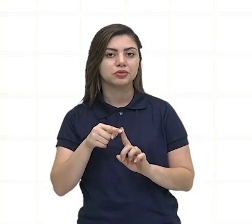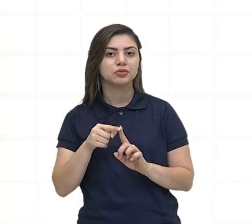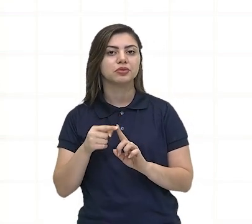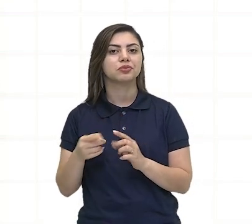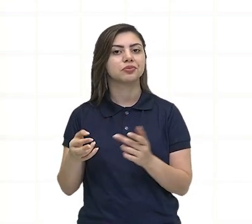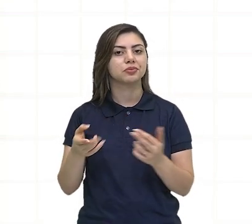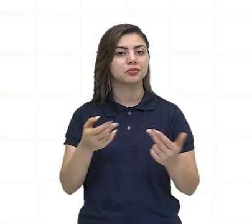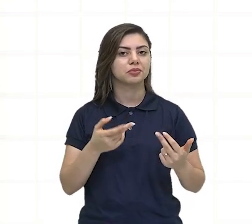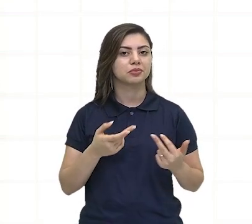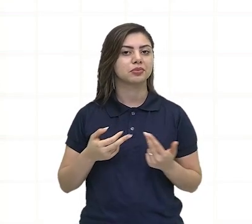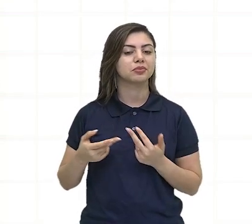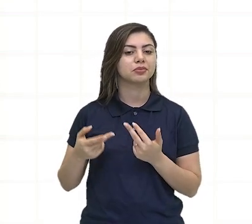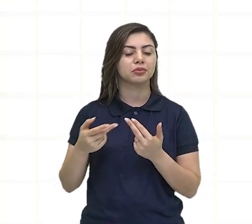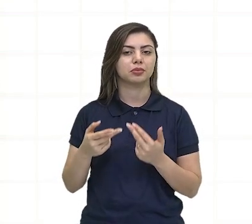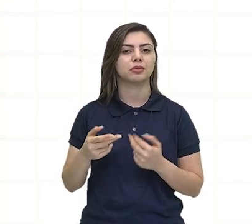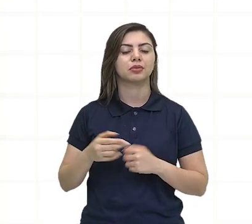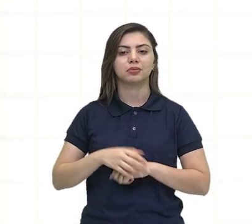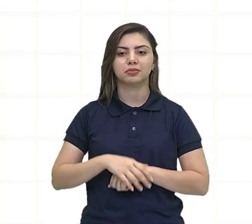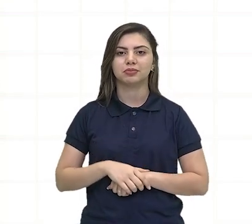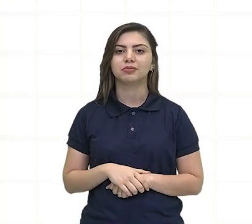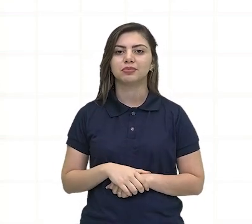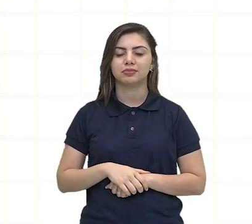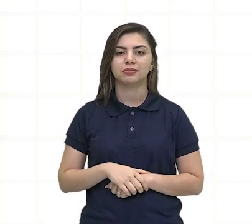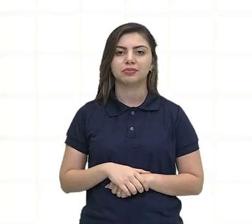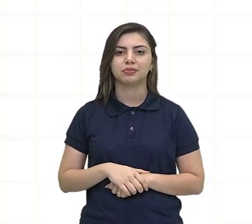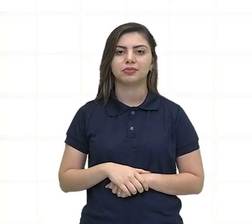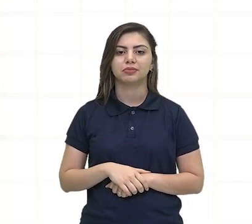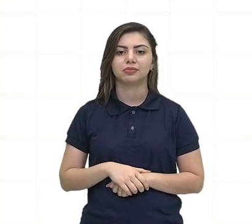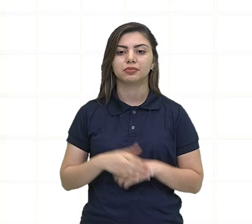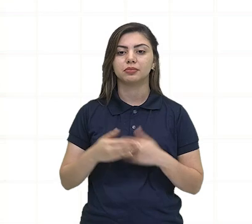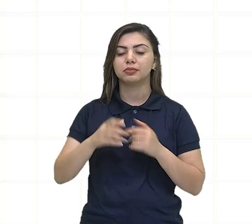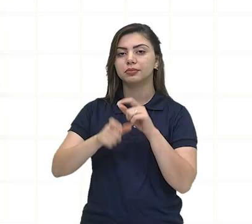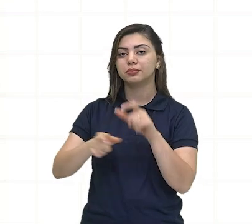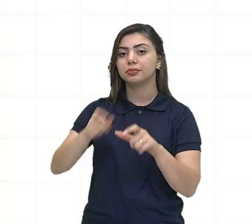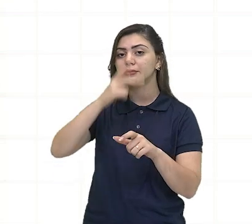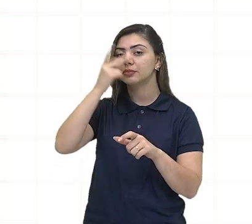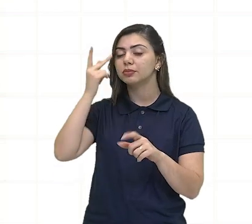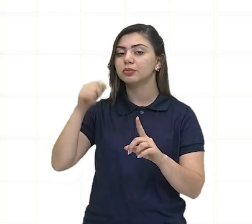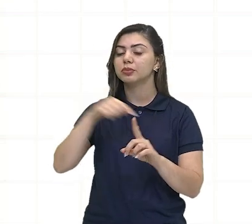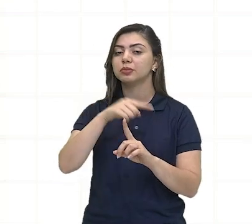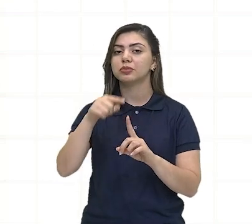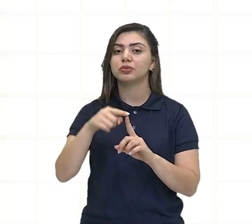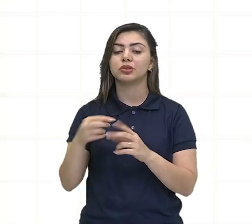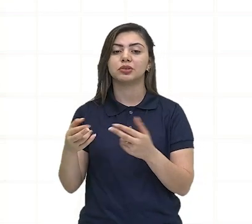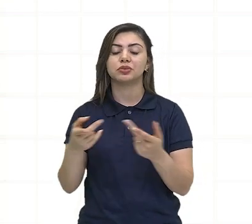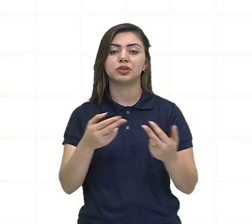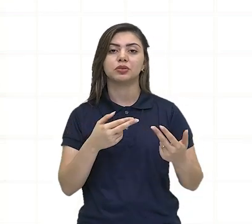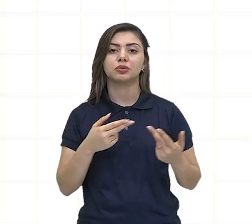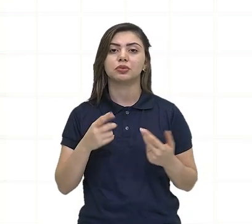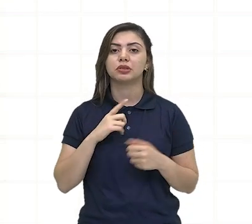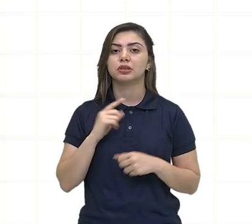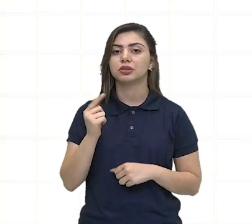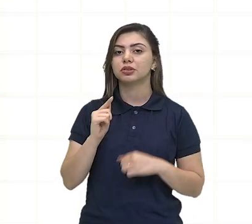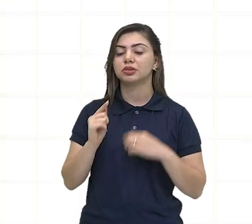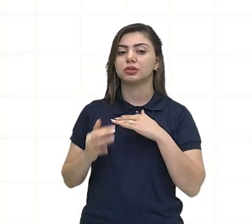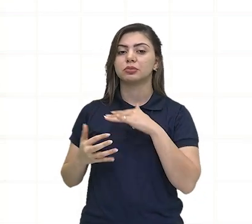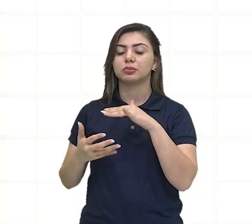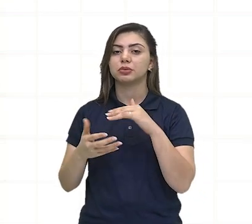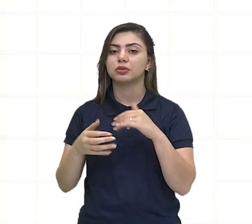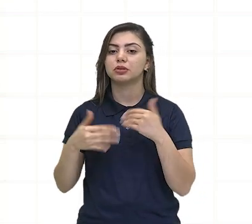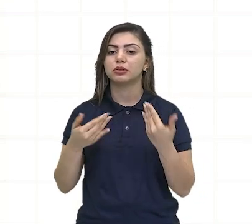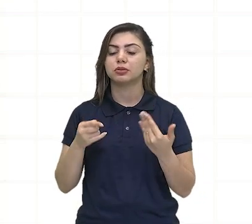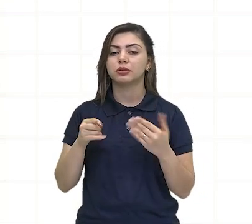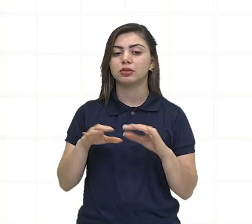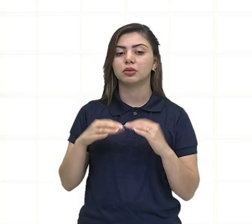né, que seja em comum entre essas pessoas que vivem nessa área geográfica. Então, uma comunidade ela